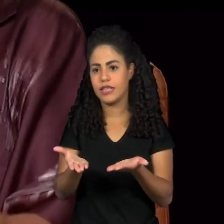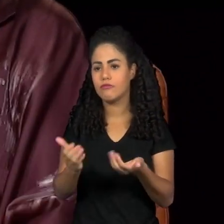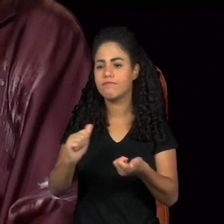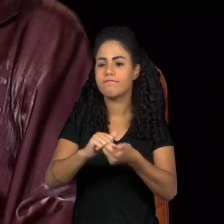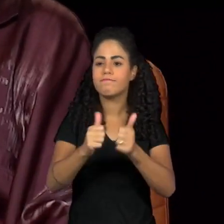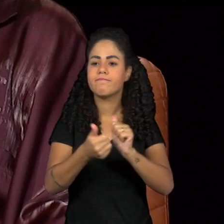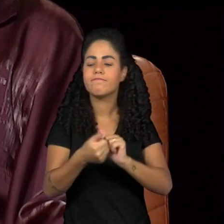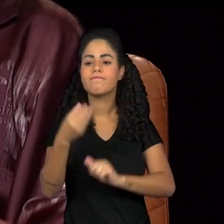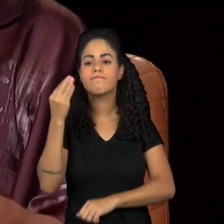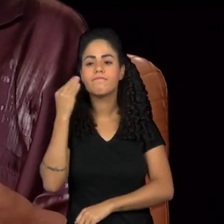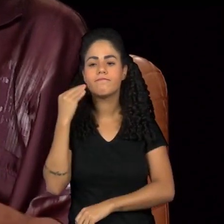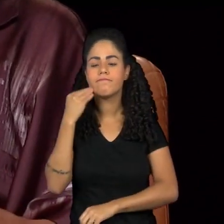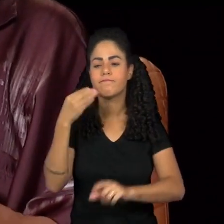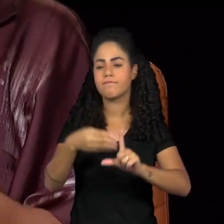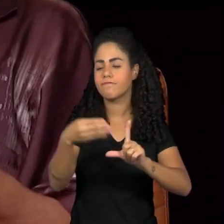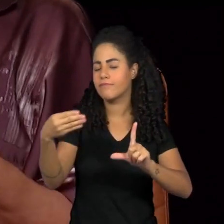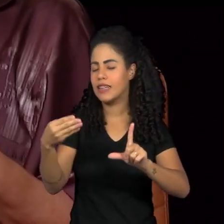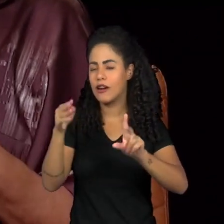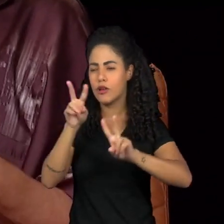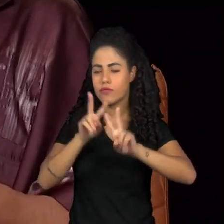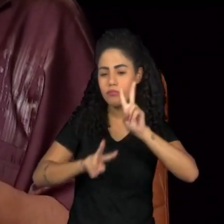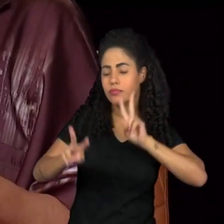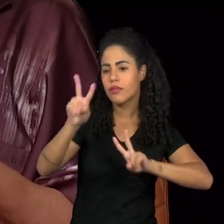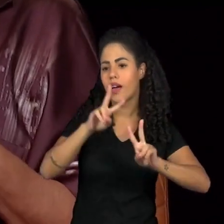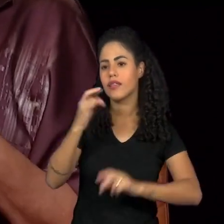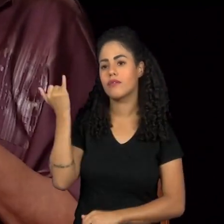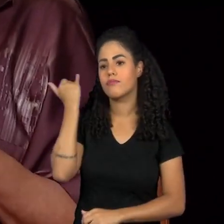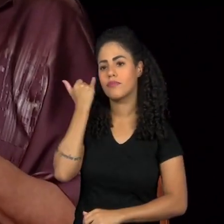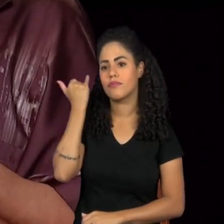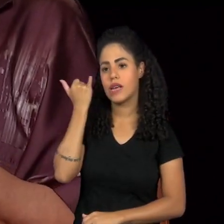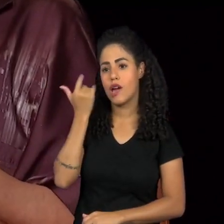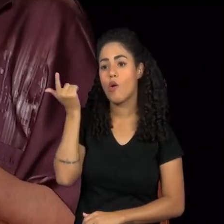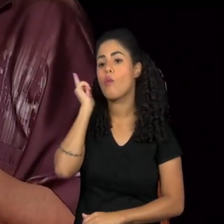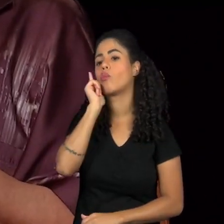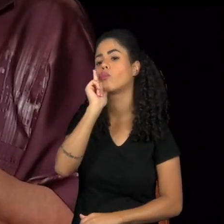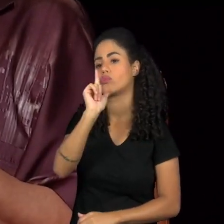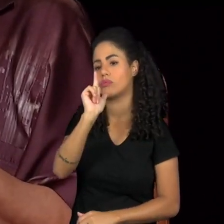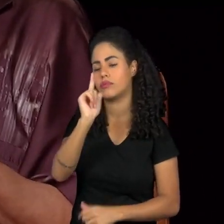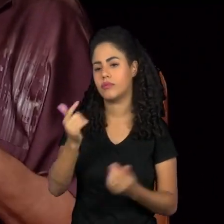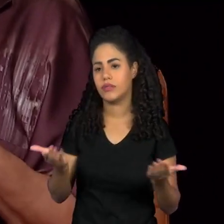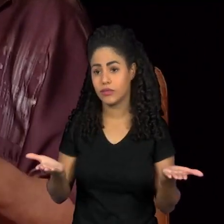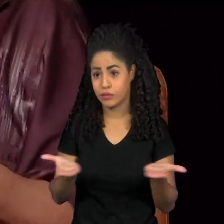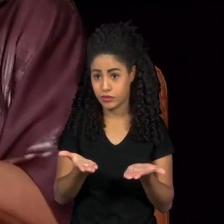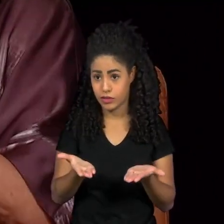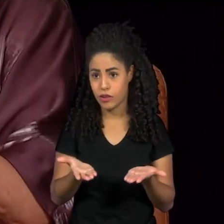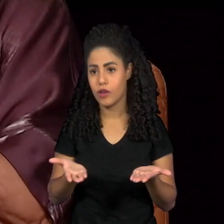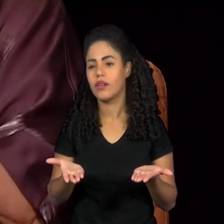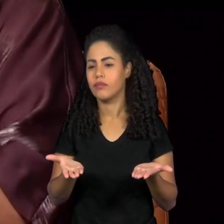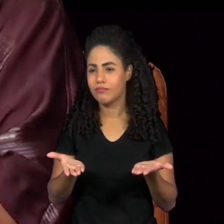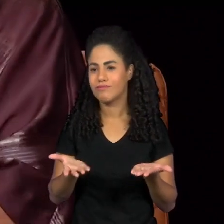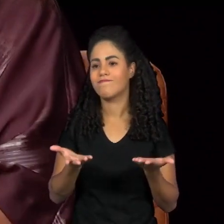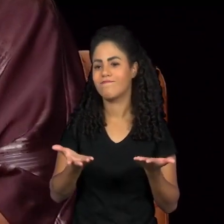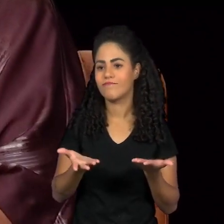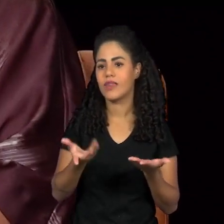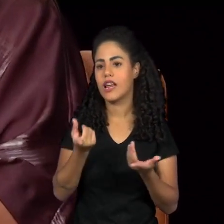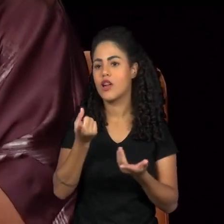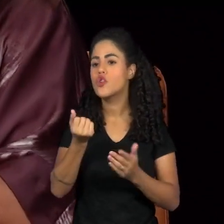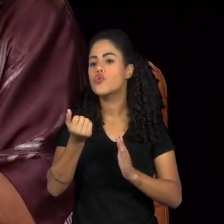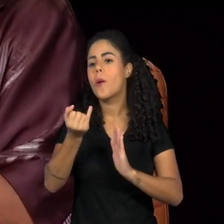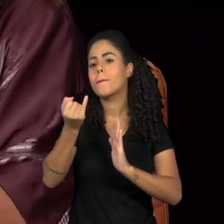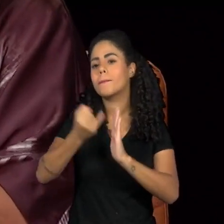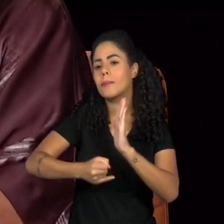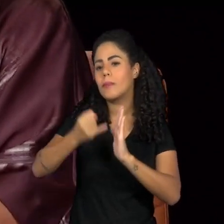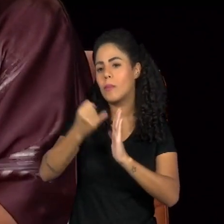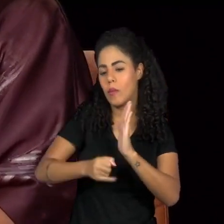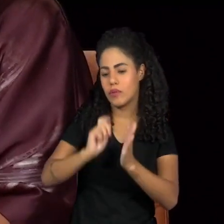porque o nosso audiovisual cresceu muito graças à normatização, aos impostos, né, que